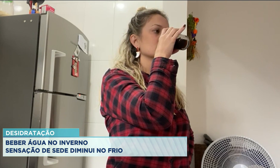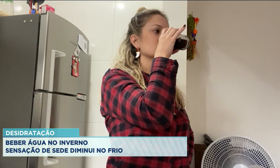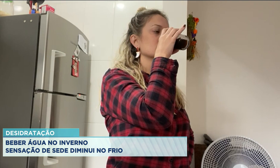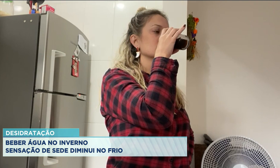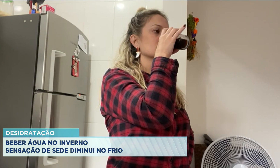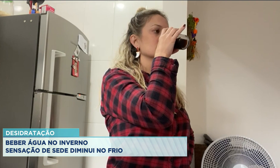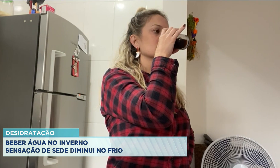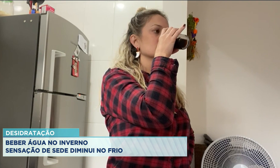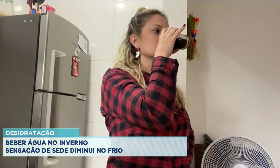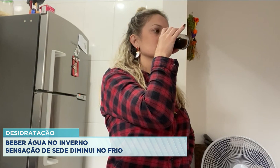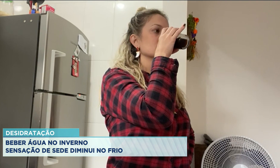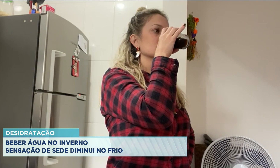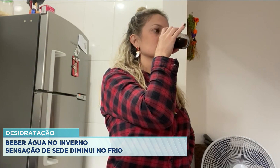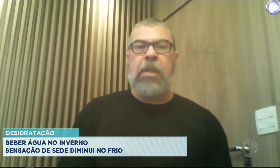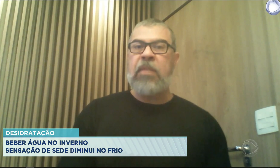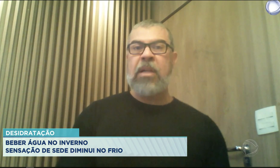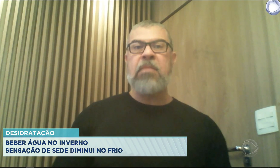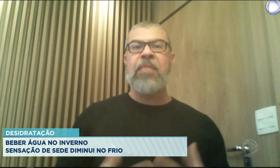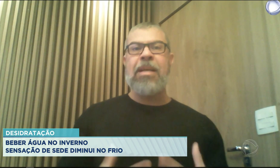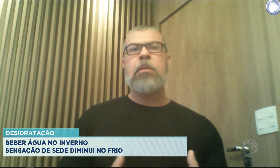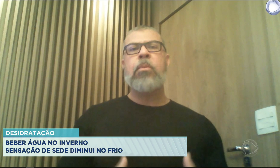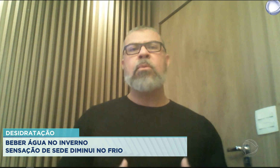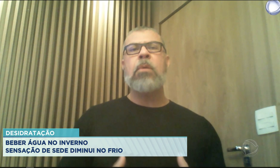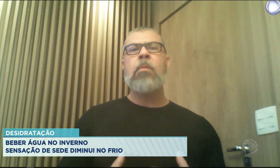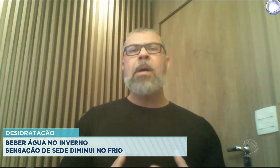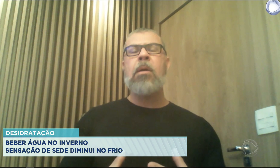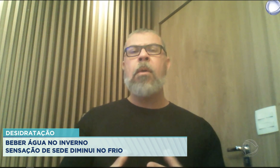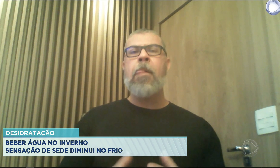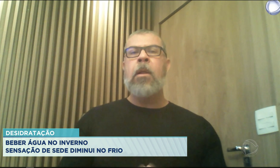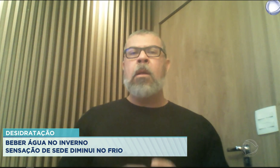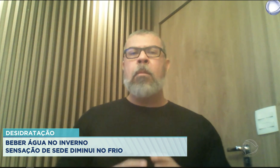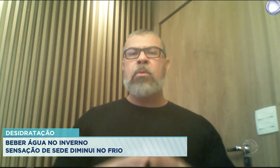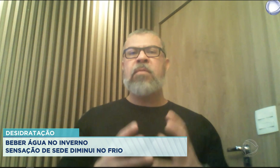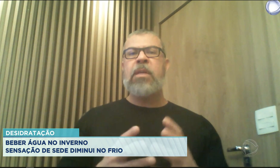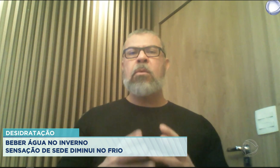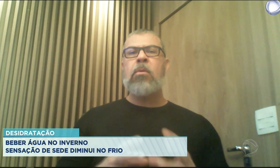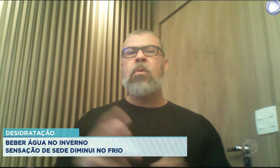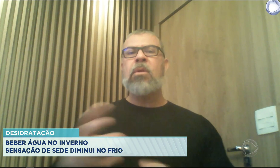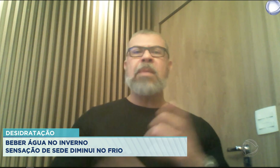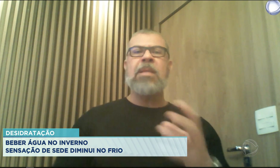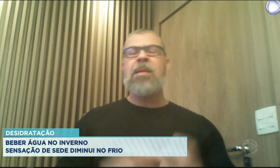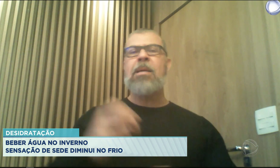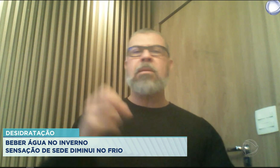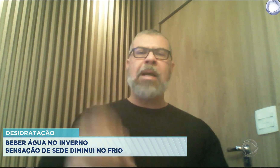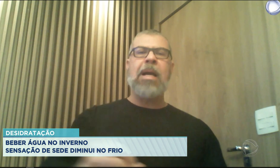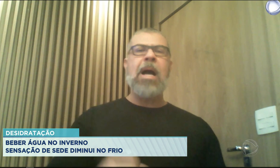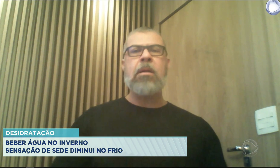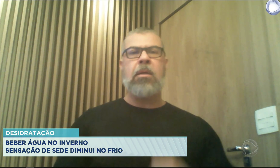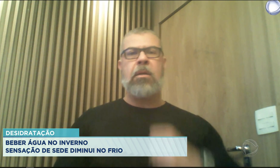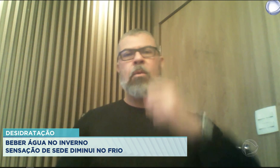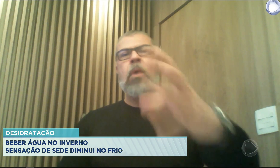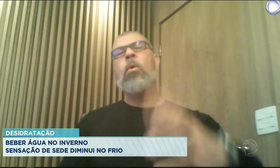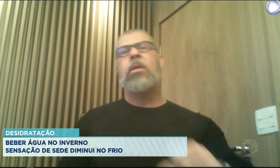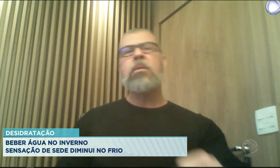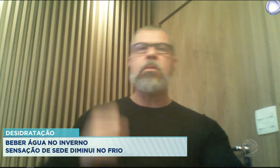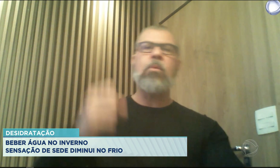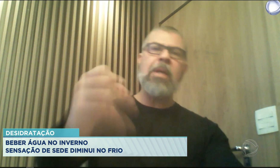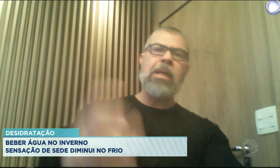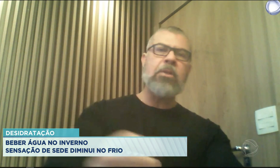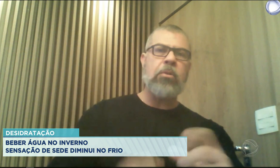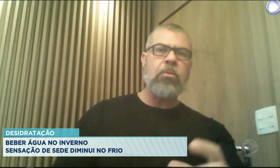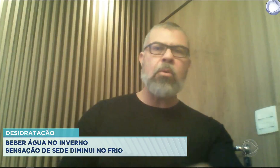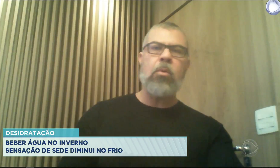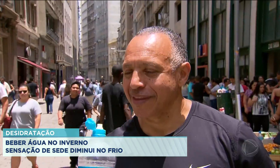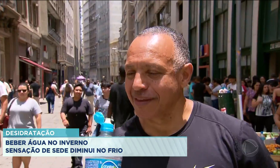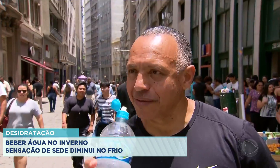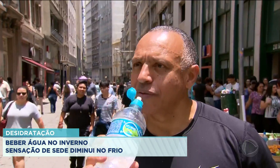água é insubstituível. Fica difícil para o ser humano, para o indivíduo, contabilizar isso na carne, no arroz, no